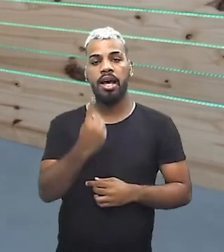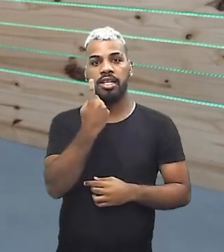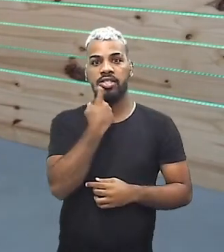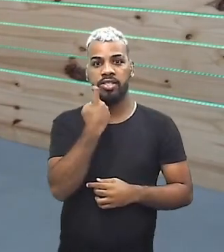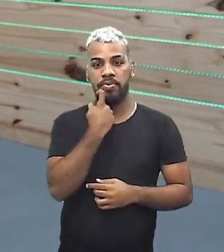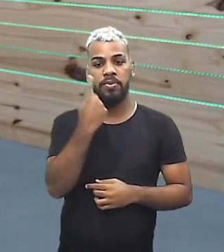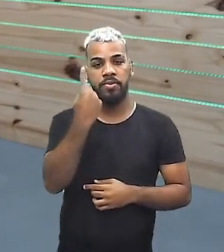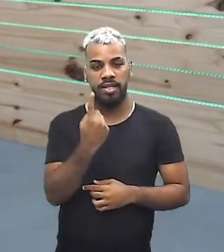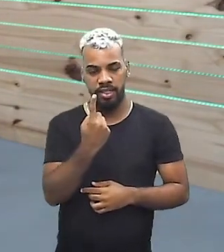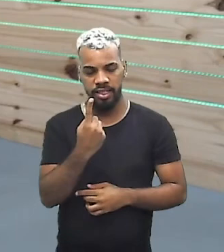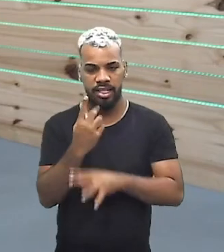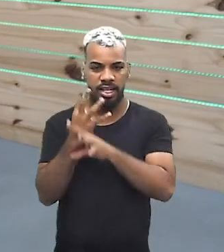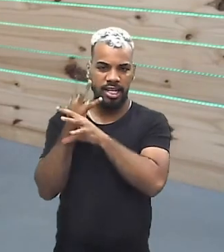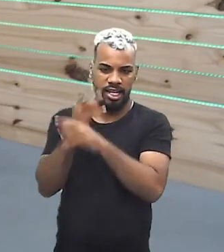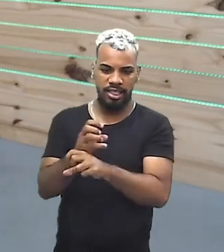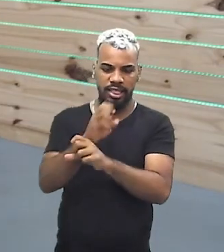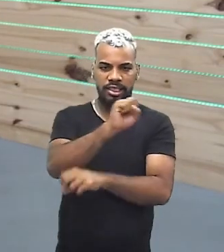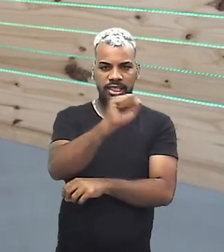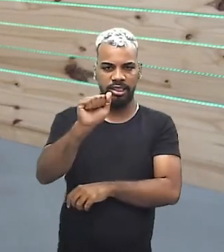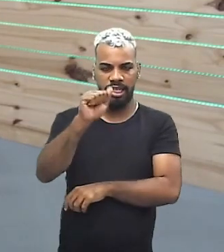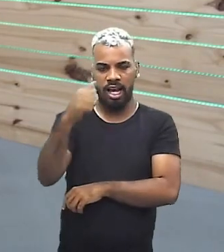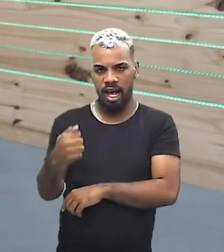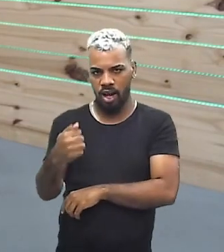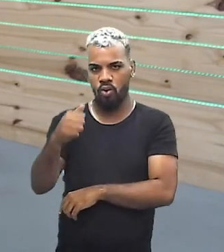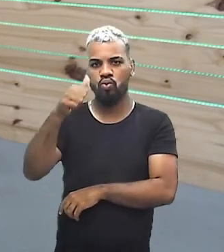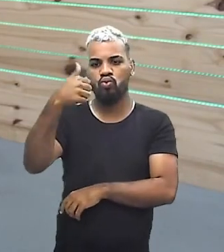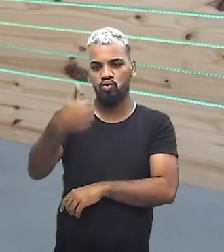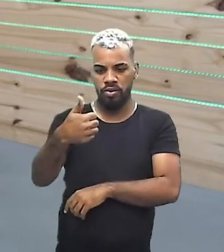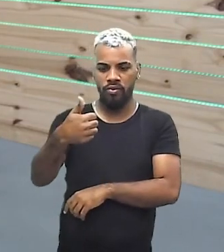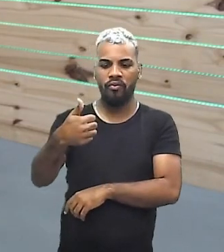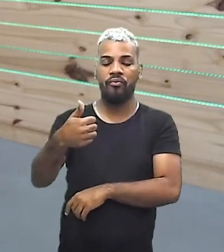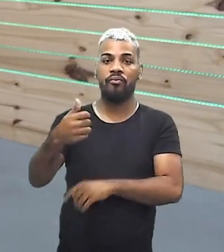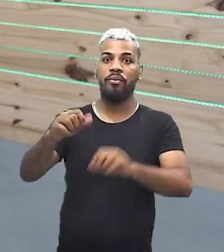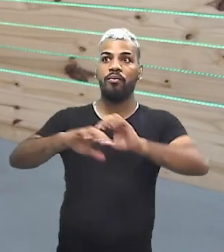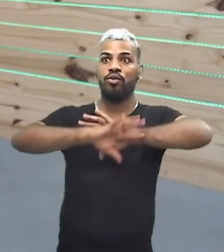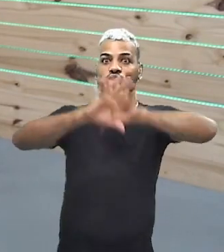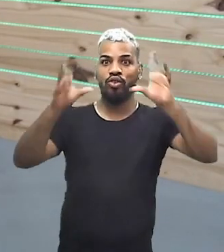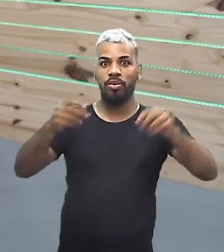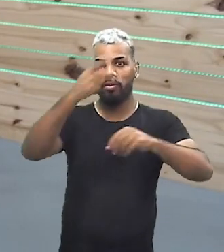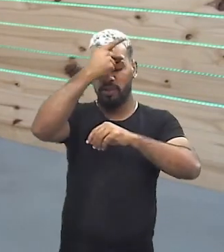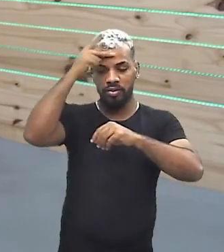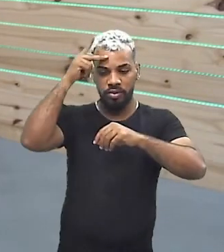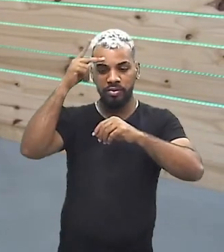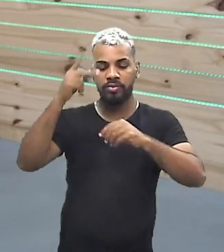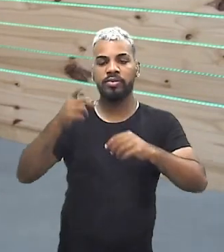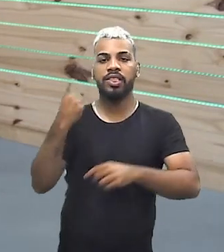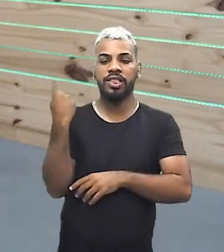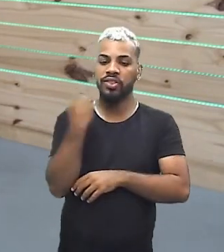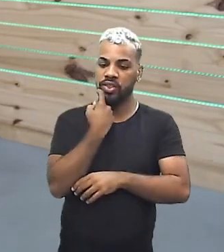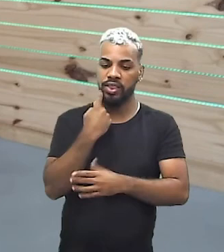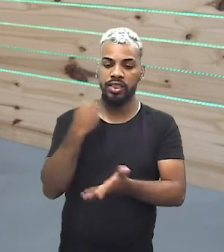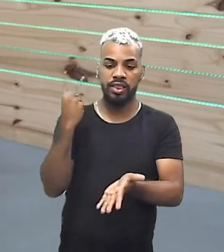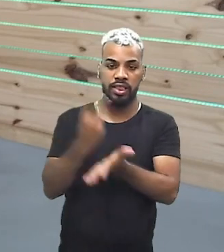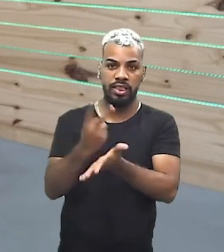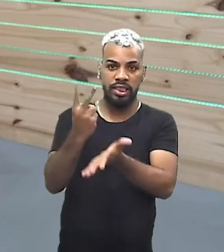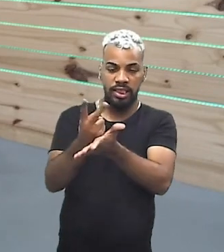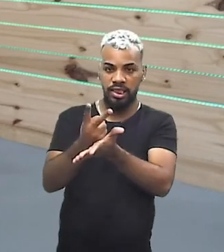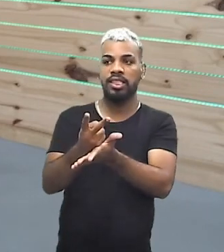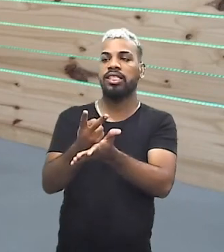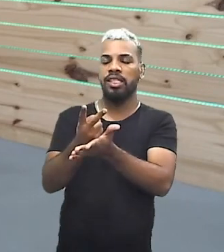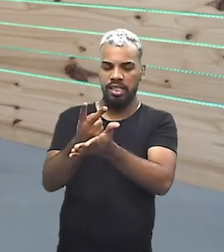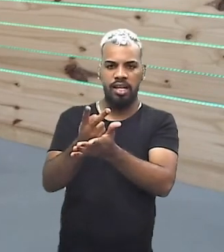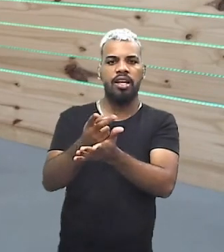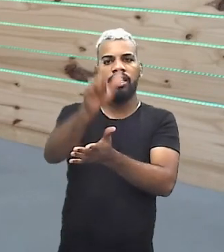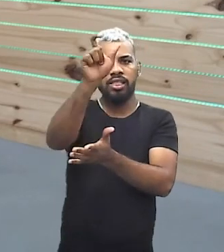de revisão para o essencial e assim espalha para todo mundo que toda sexta-feira até o seriado um